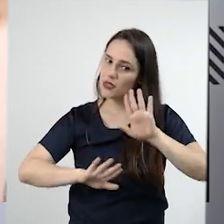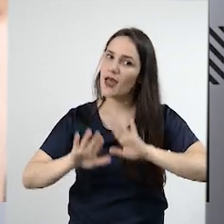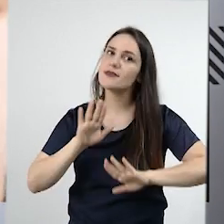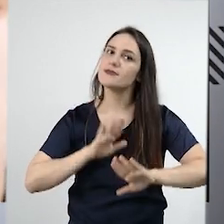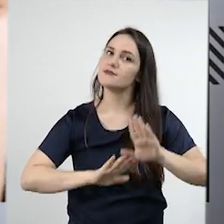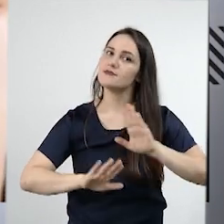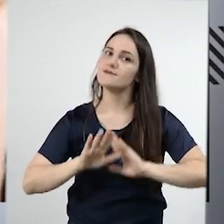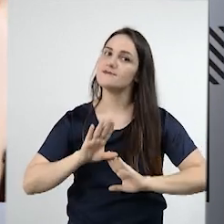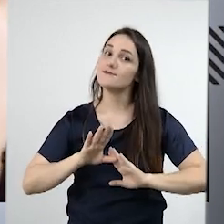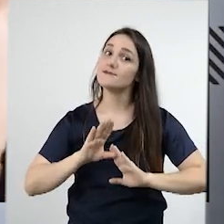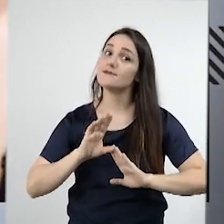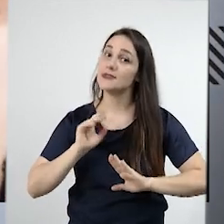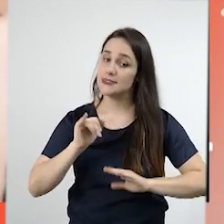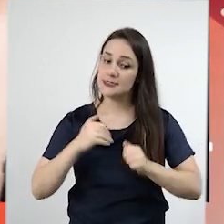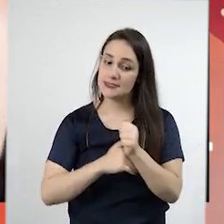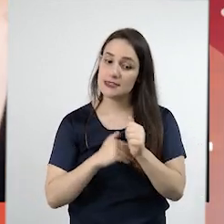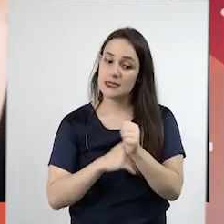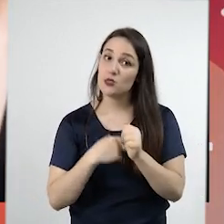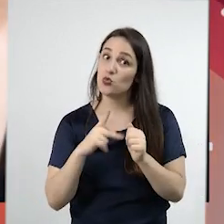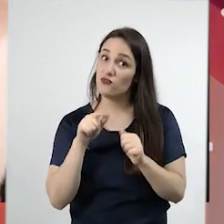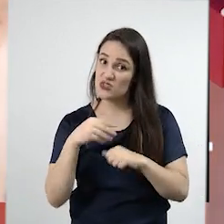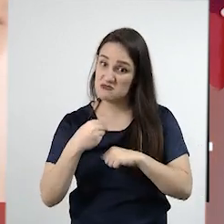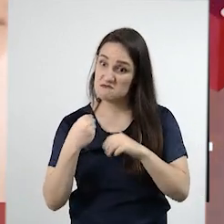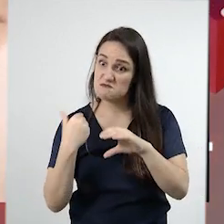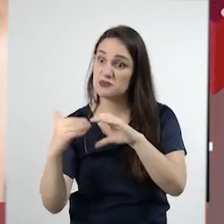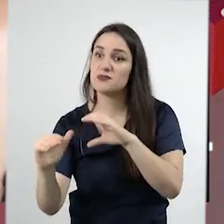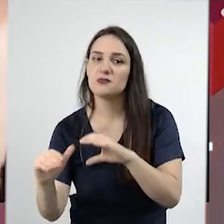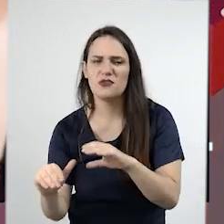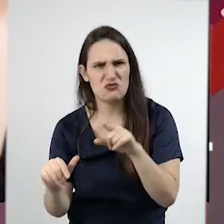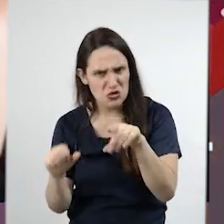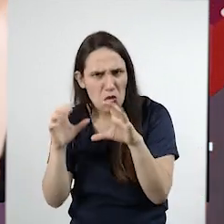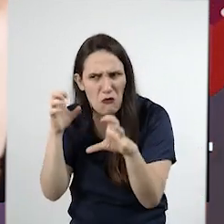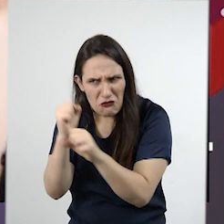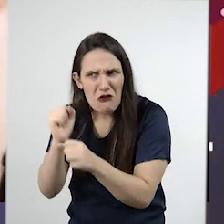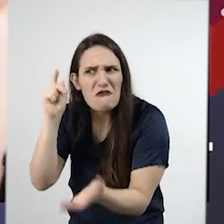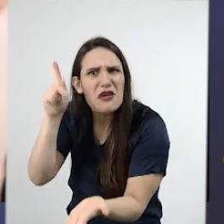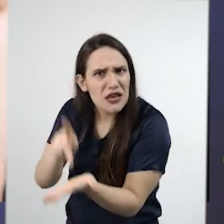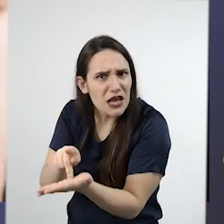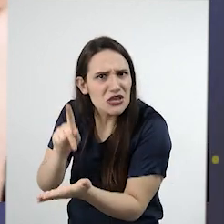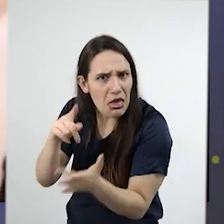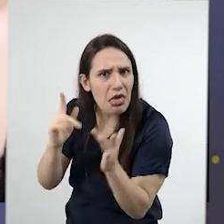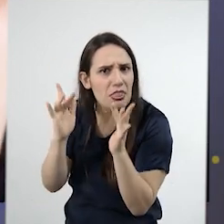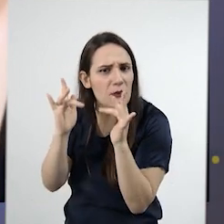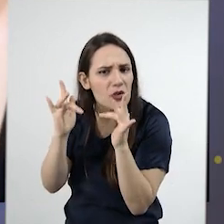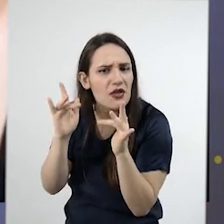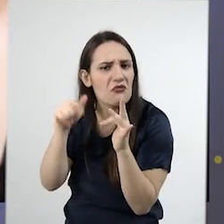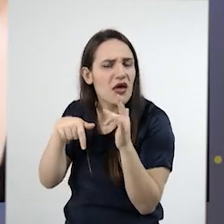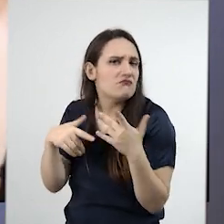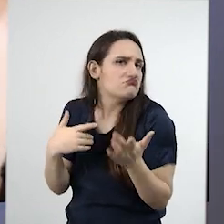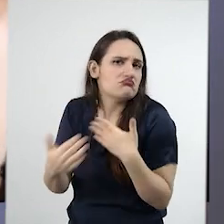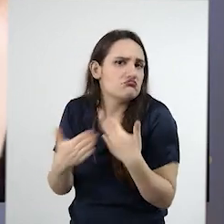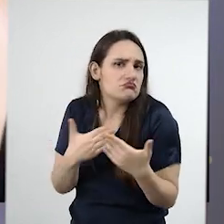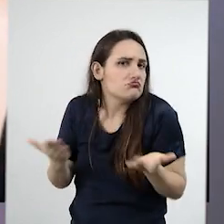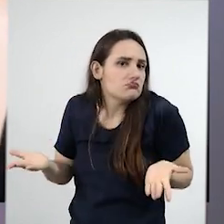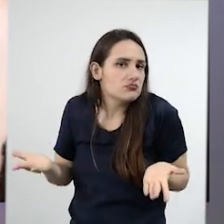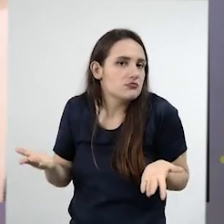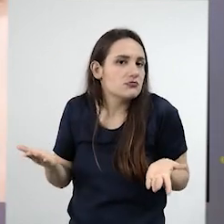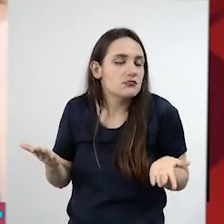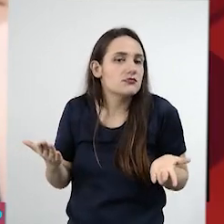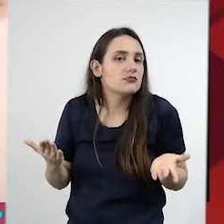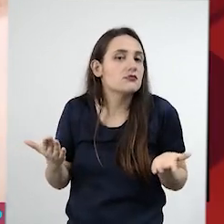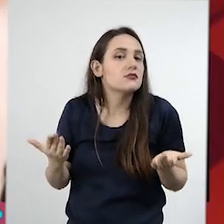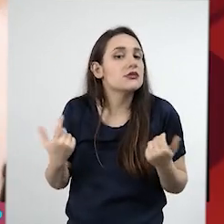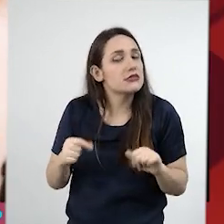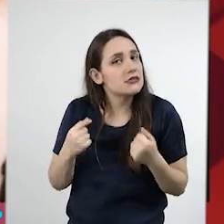cuidado, né? Ah, mas é a pessoa de confiança, é o namorado. Então, às vezes, vale a pena fazer de outra